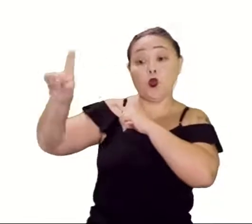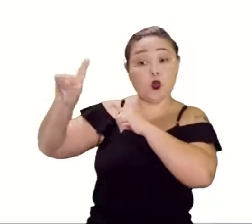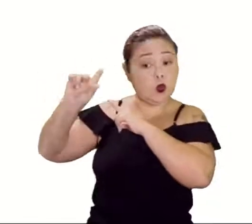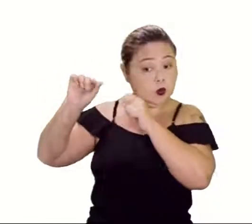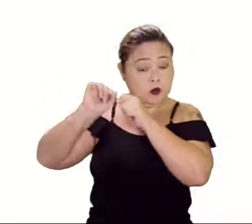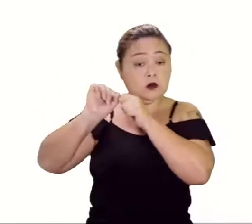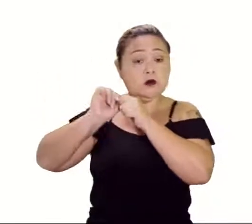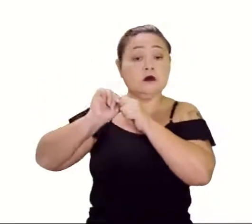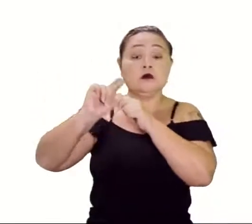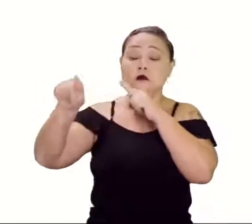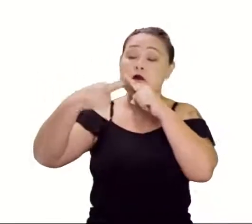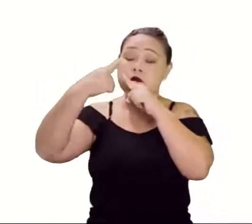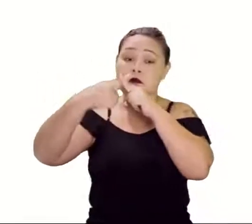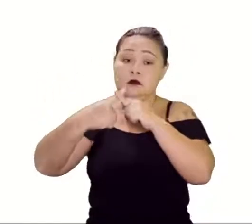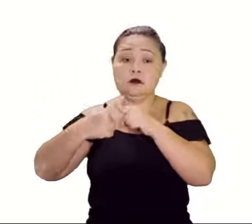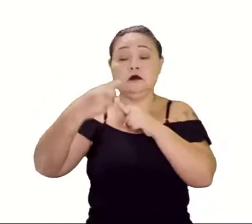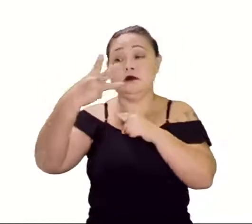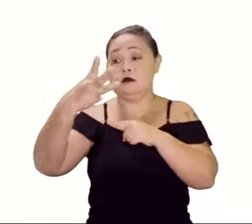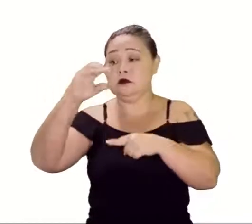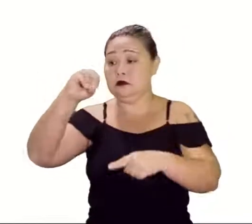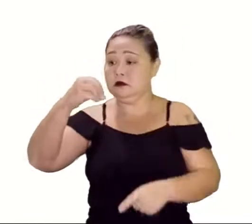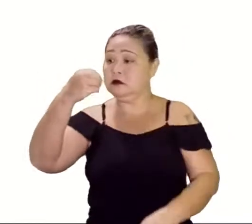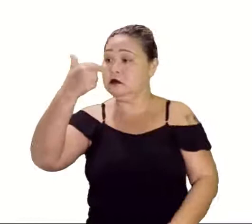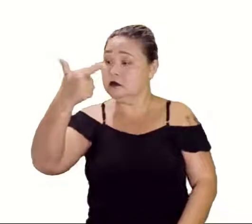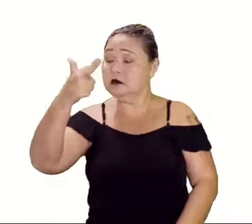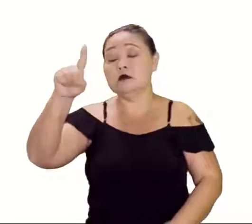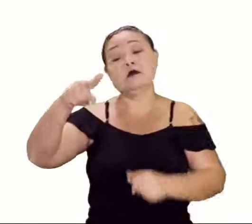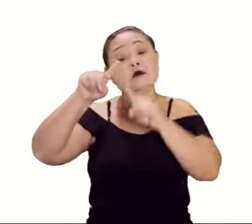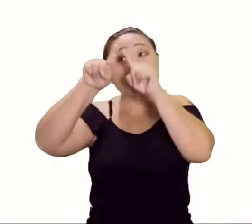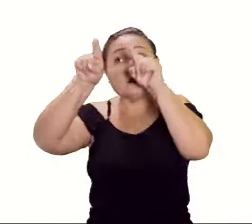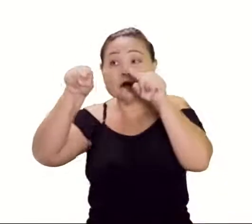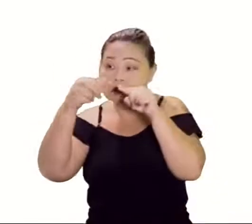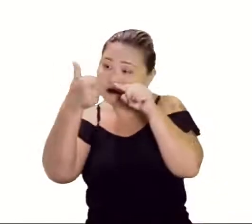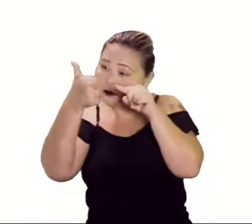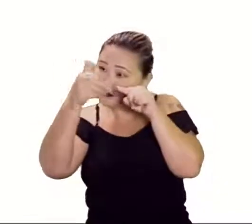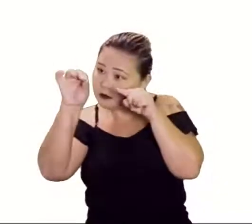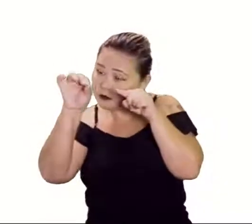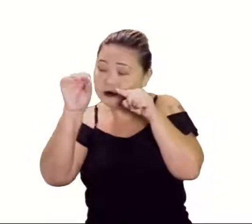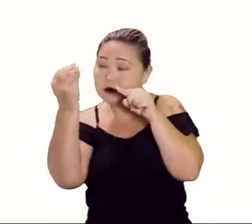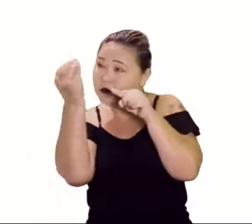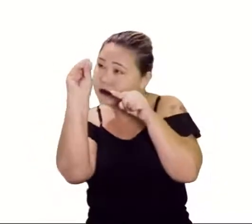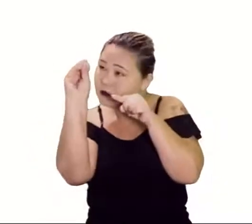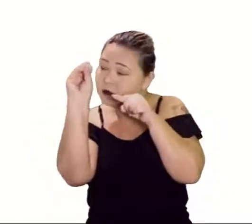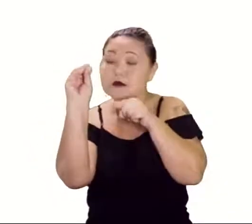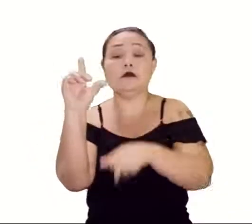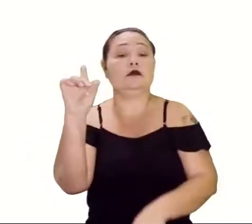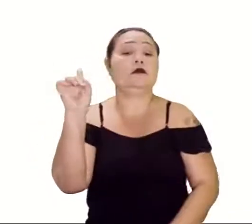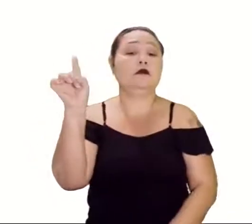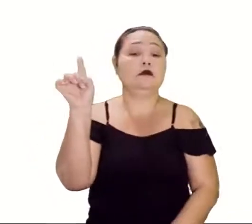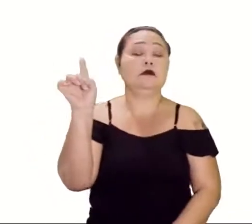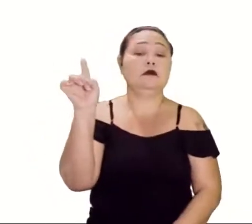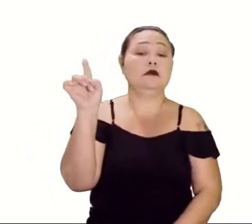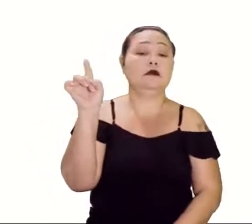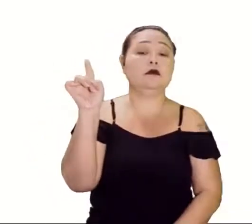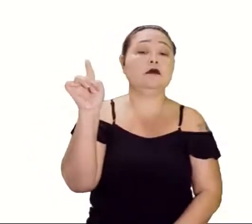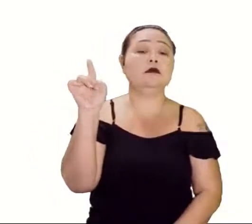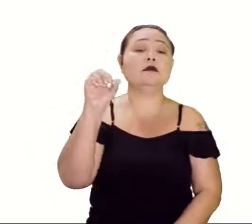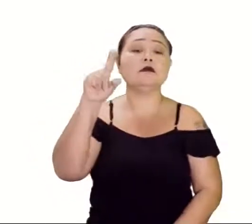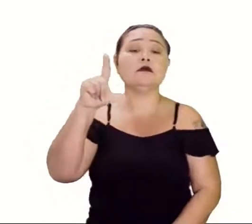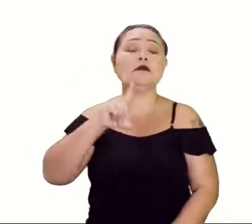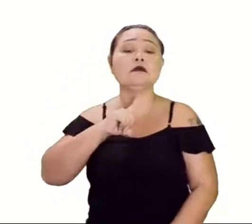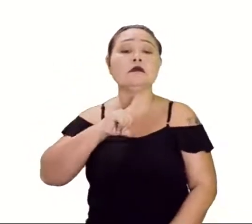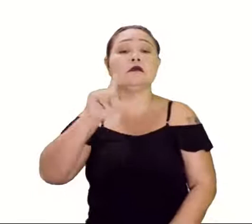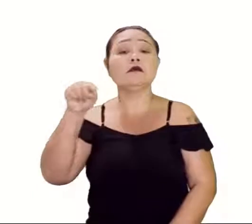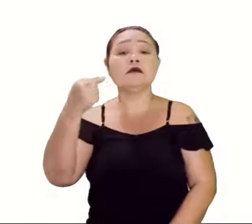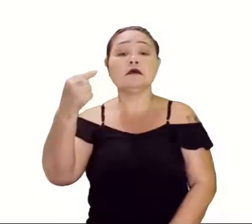momento. Vezes 3 elevado a 0,2, só que agora vezes 10. 10, né? Vezes 10. Se vezes